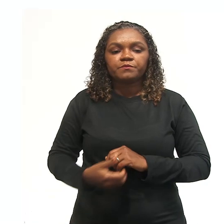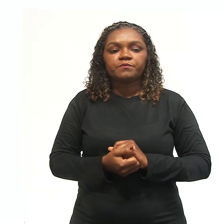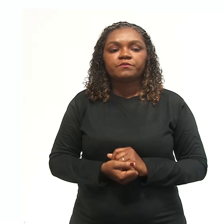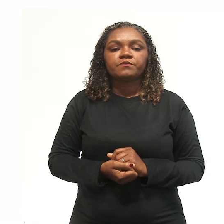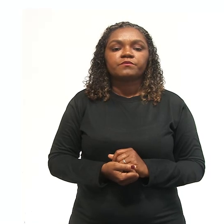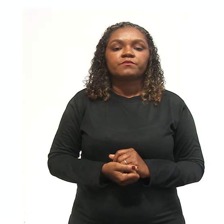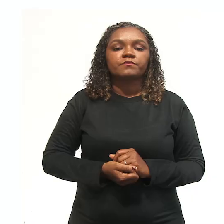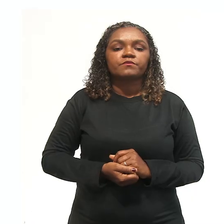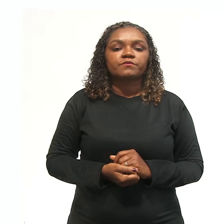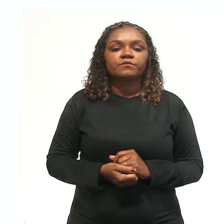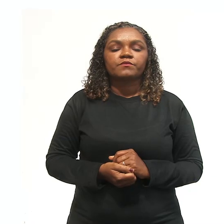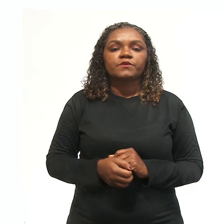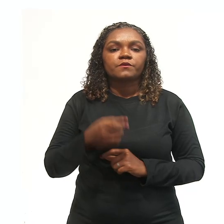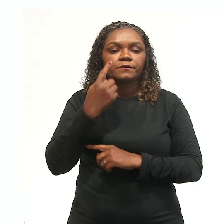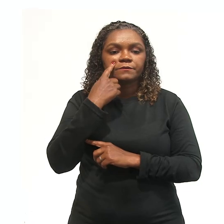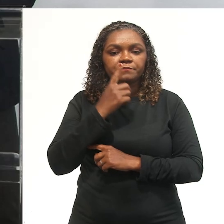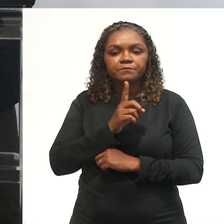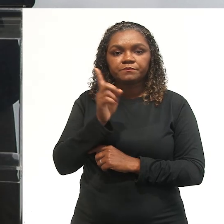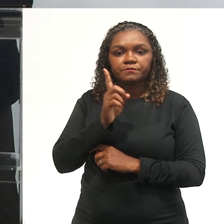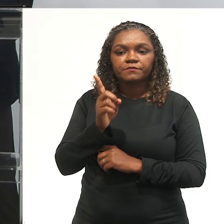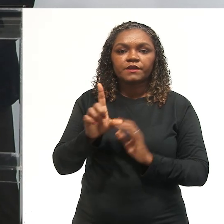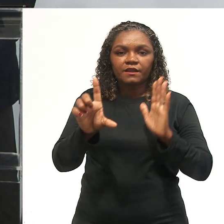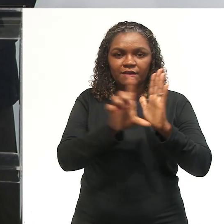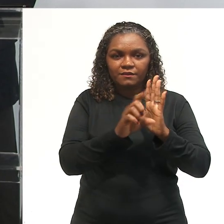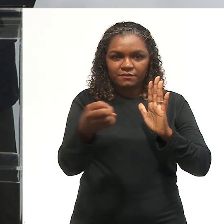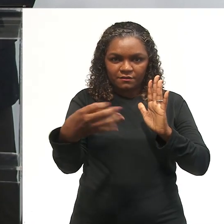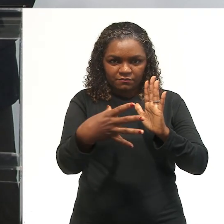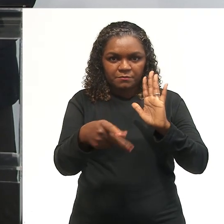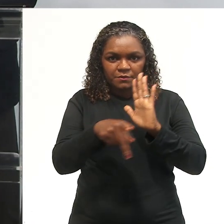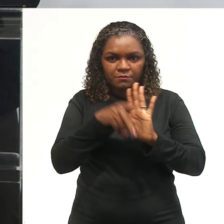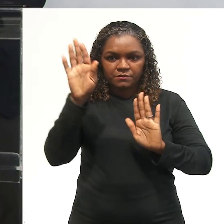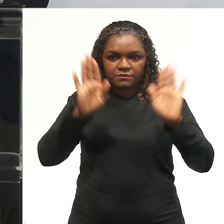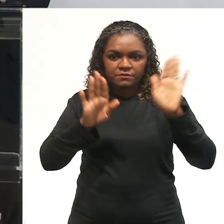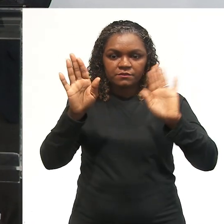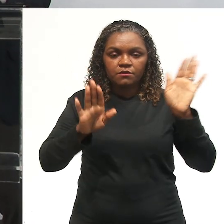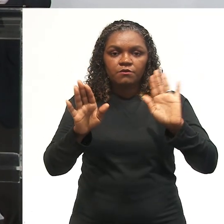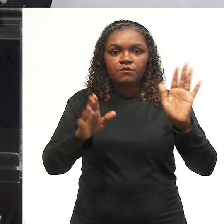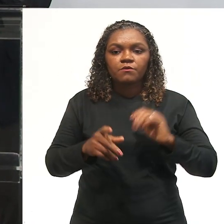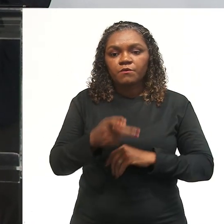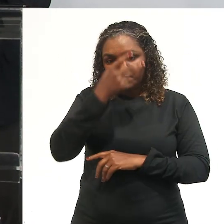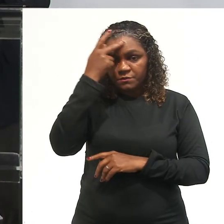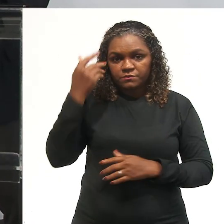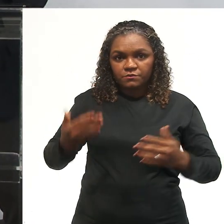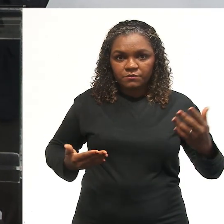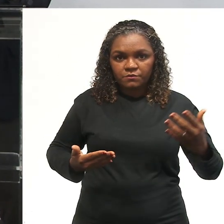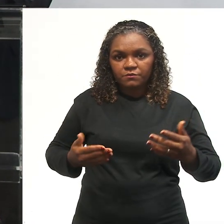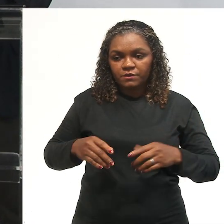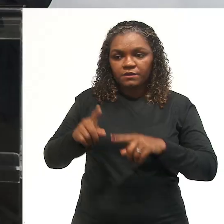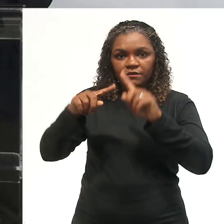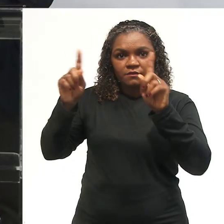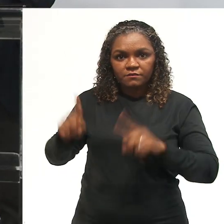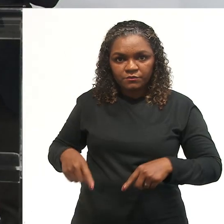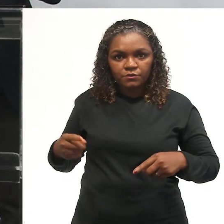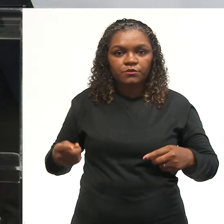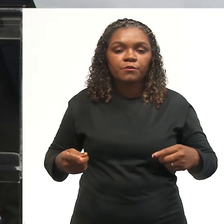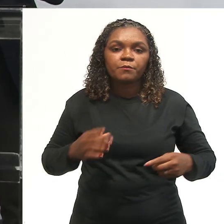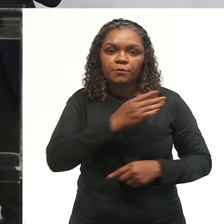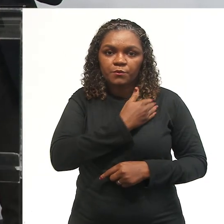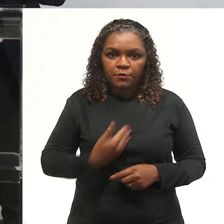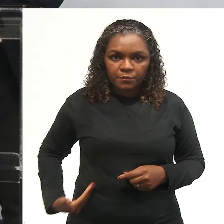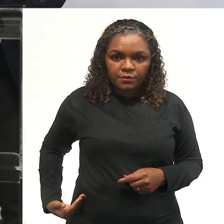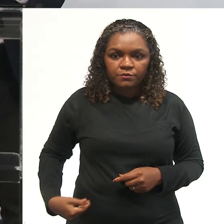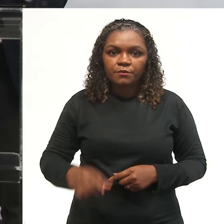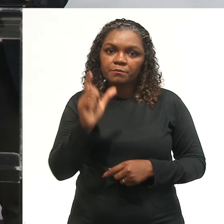relação à lei anterior. No caso da nova lei de licitações, o agente público que atua nas licitações